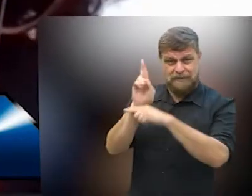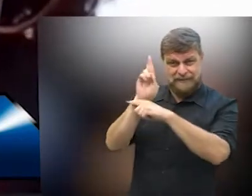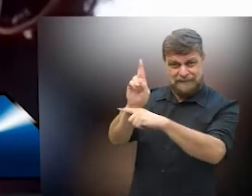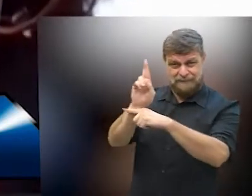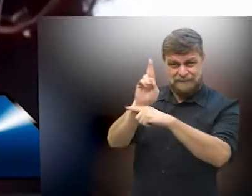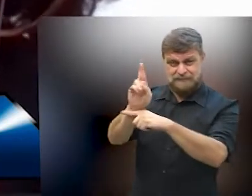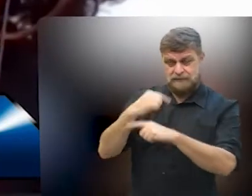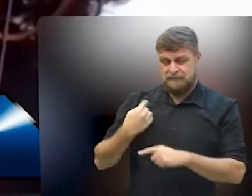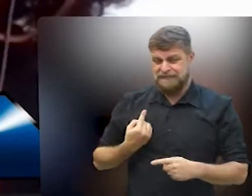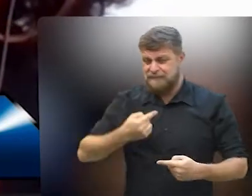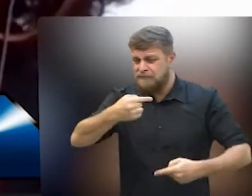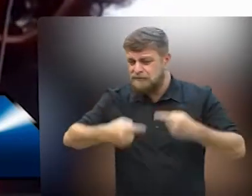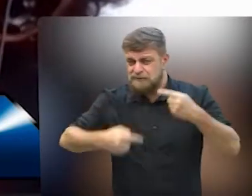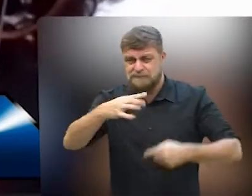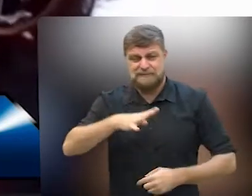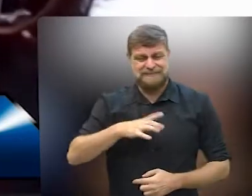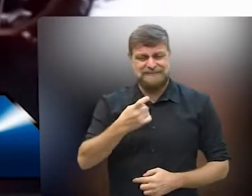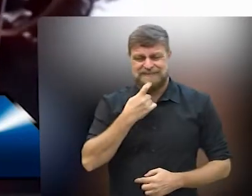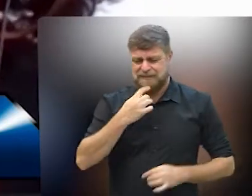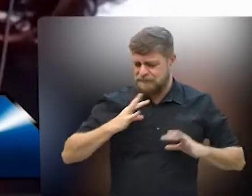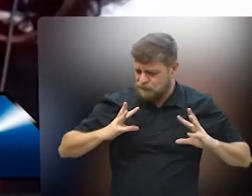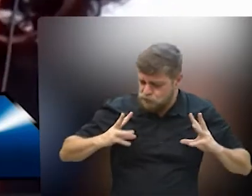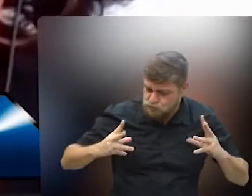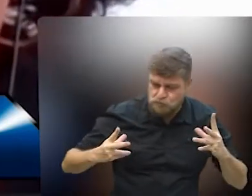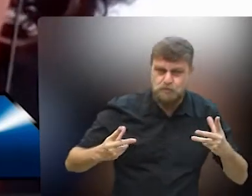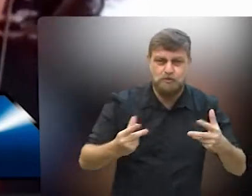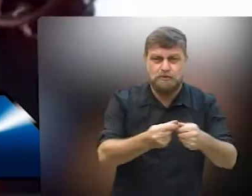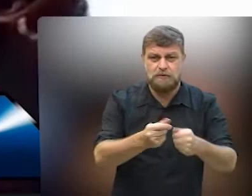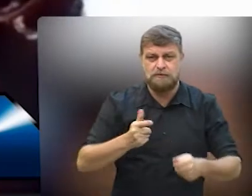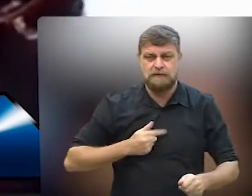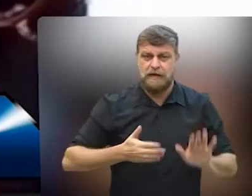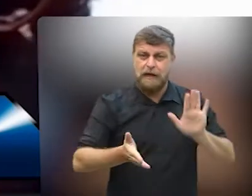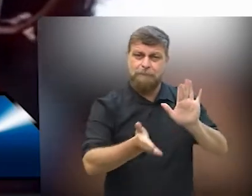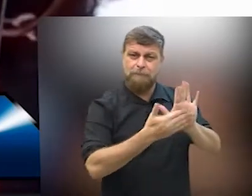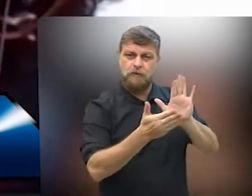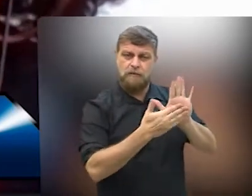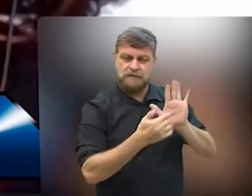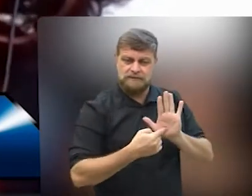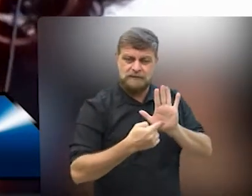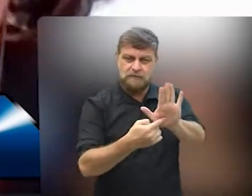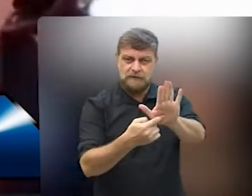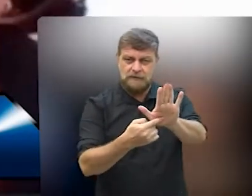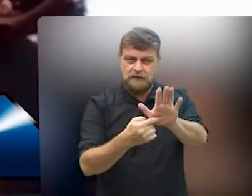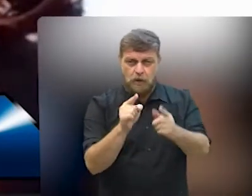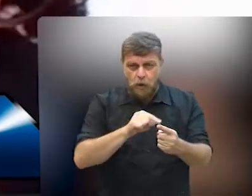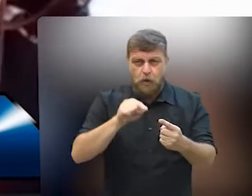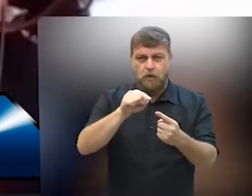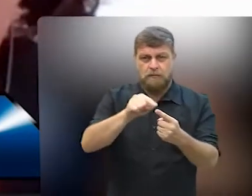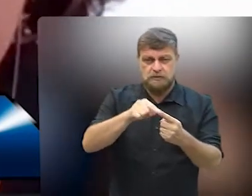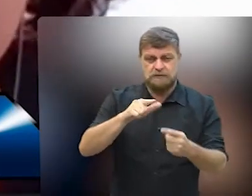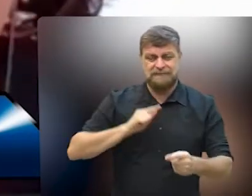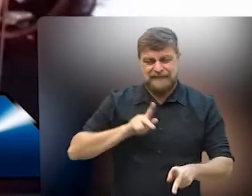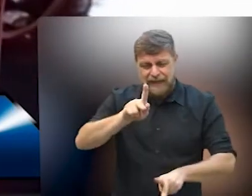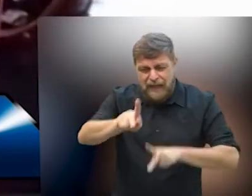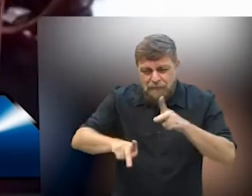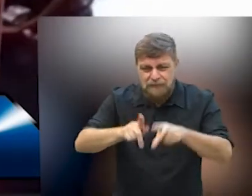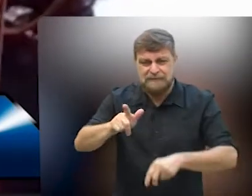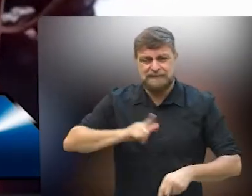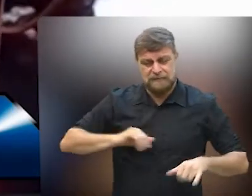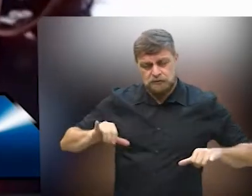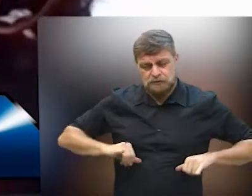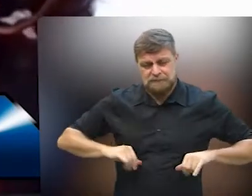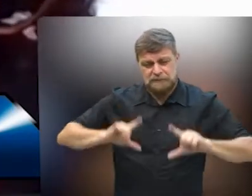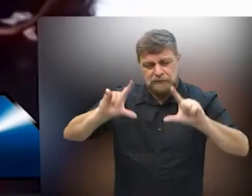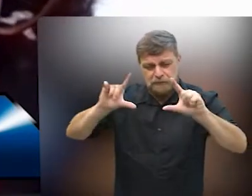representantes dessa cidade, estamos querendo discutir a cidade como um todo, estamos querendo apresentar propostas para minimizar e para que a